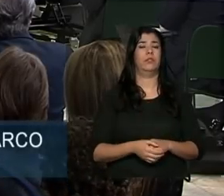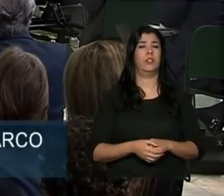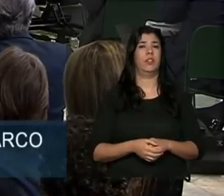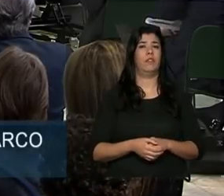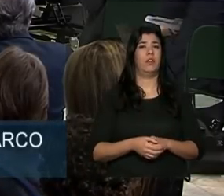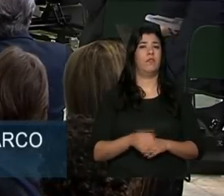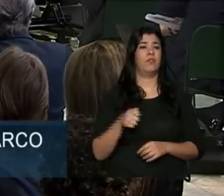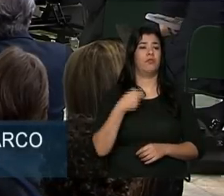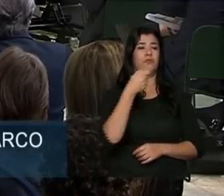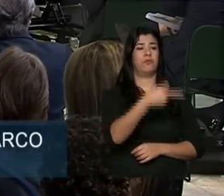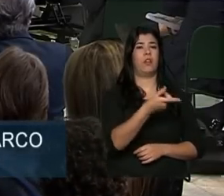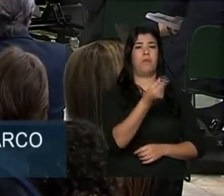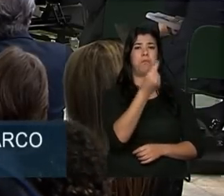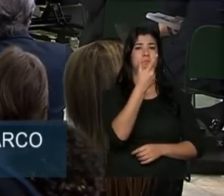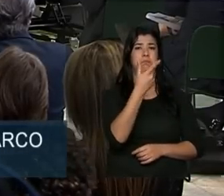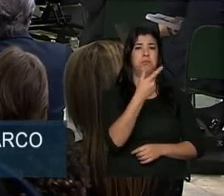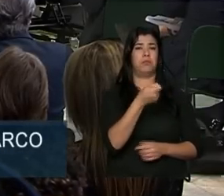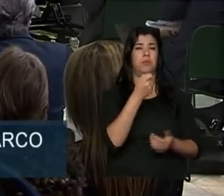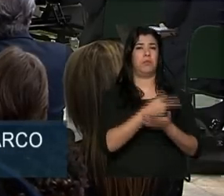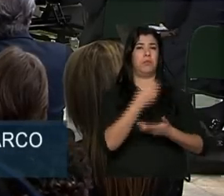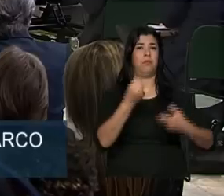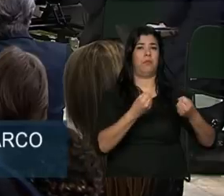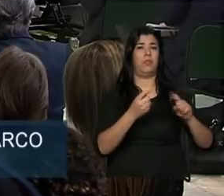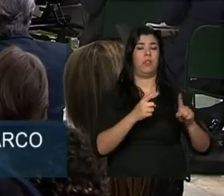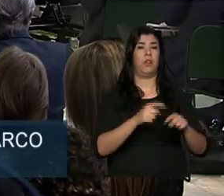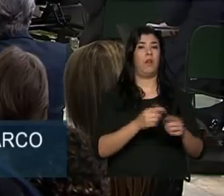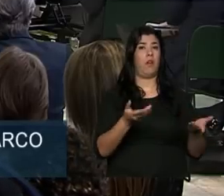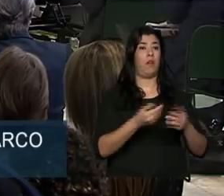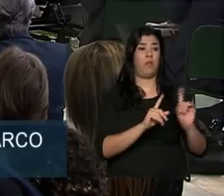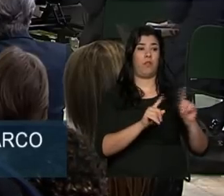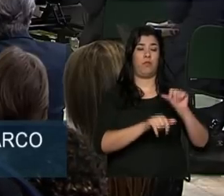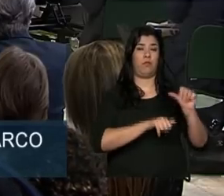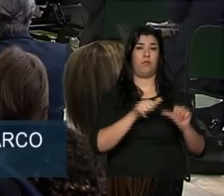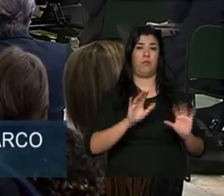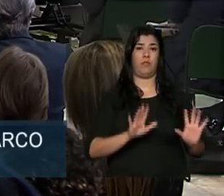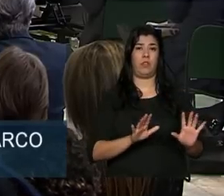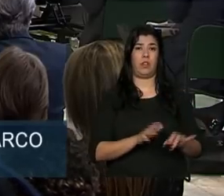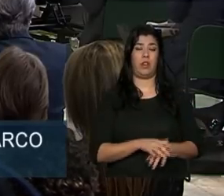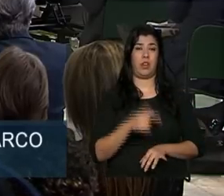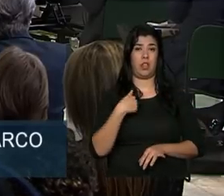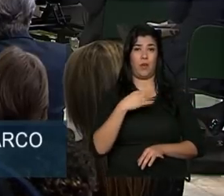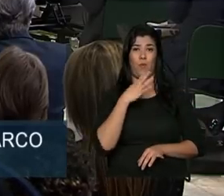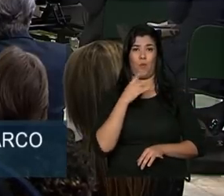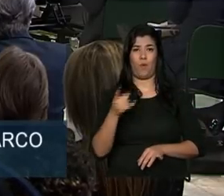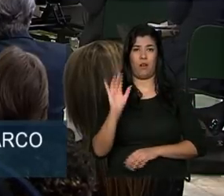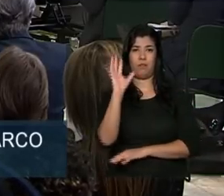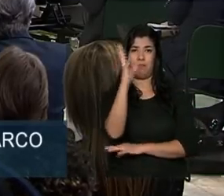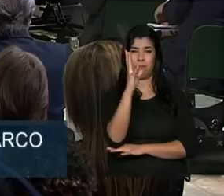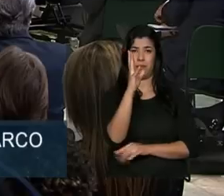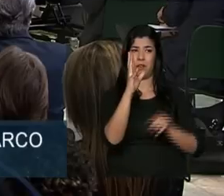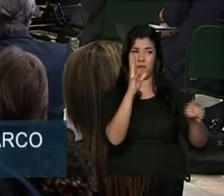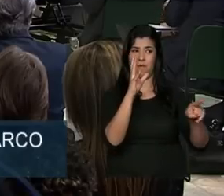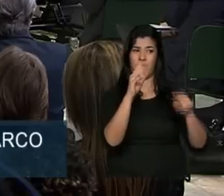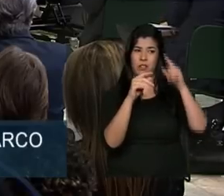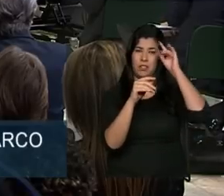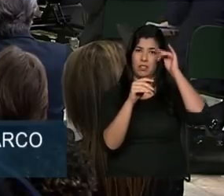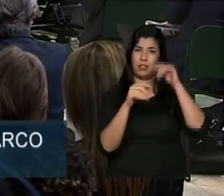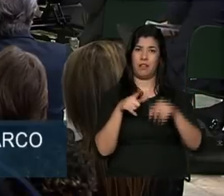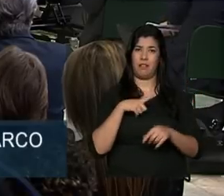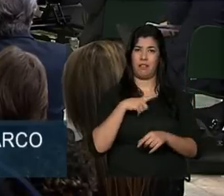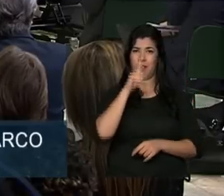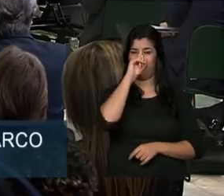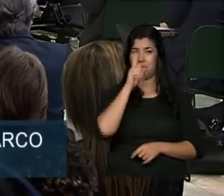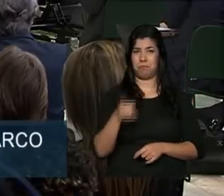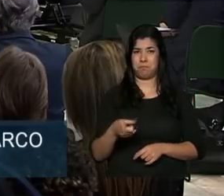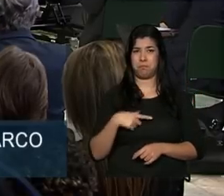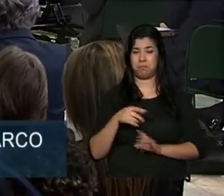aquele dinheiro e tudo bem. Não, agora você vai conservar, você vai valorizar e vai, com isso, permitir que outros contratos aconteçam e